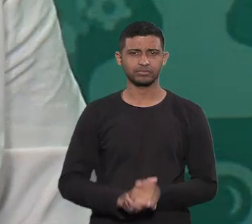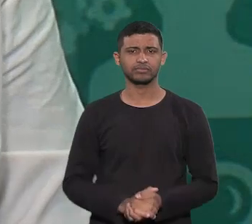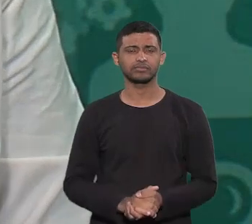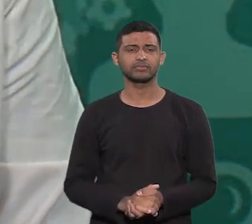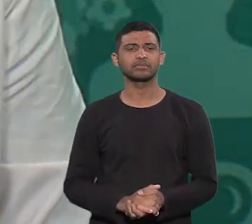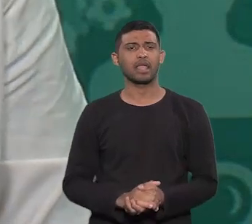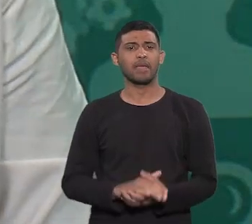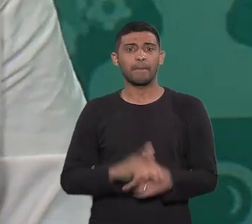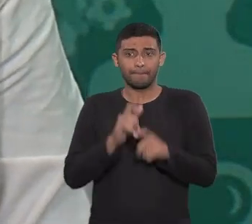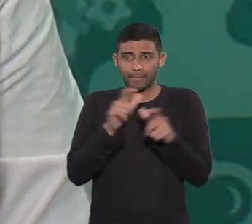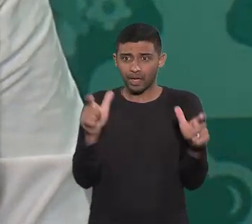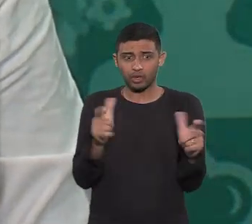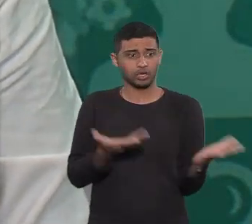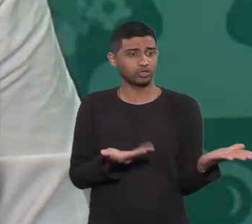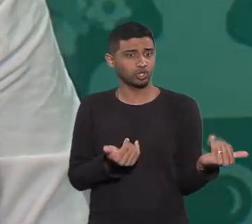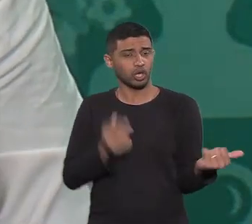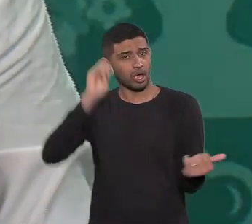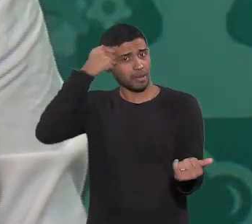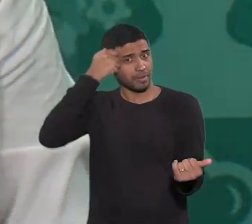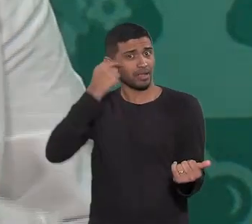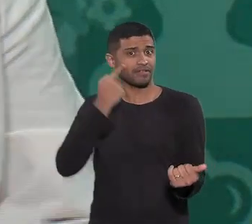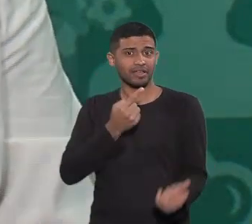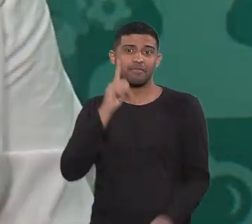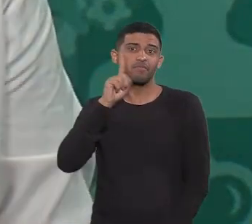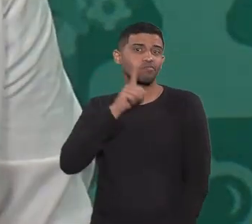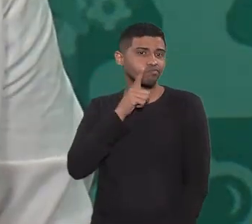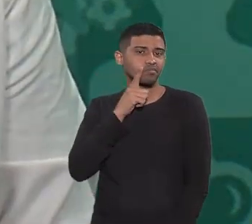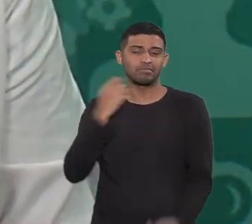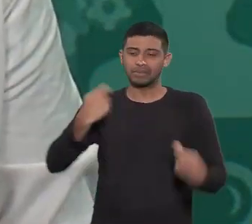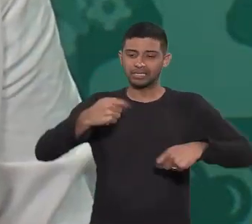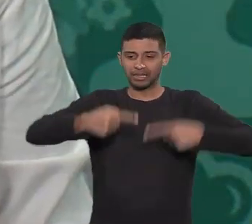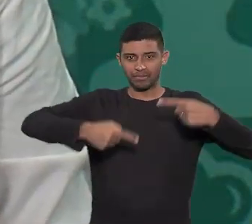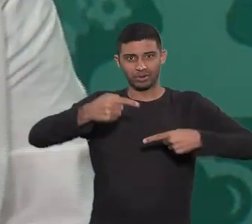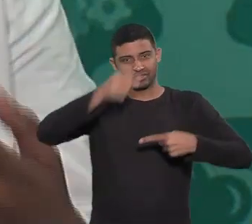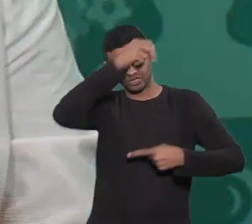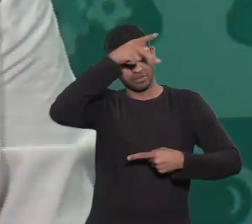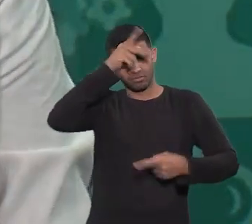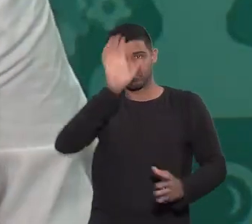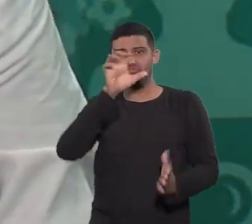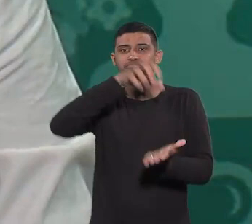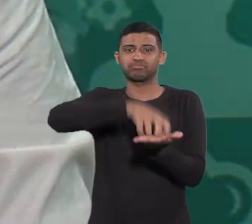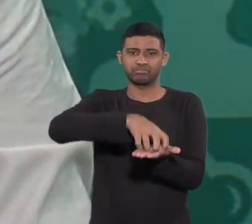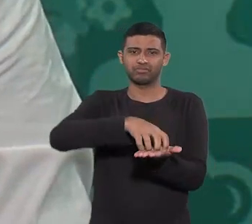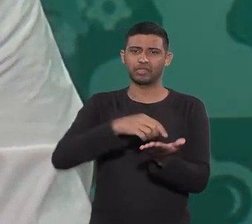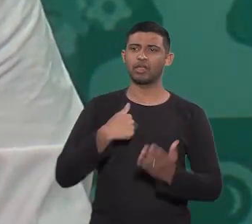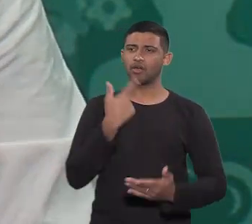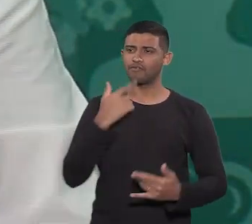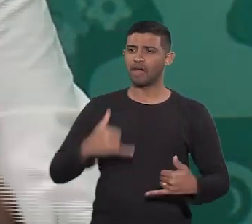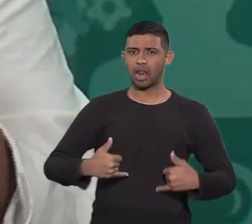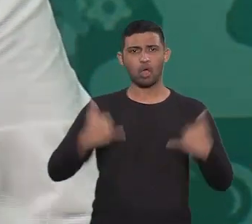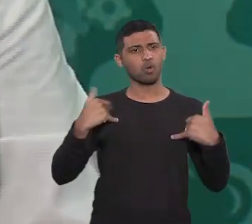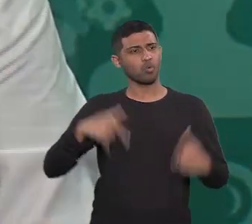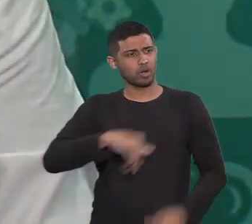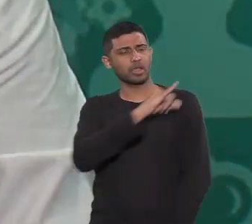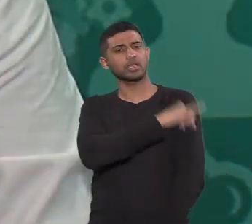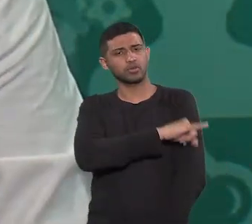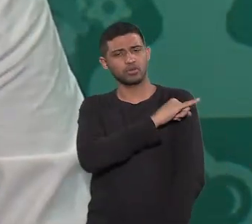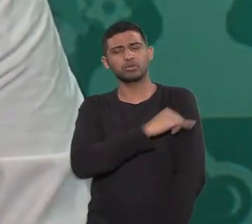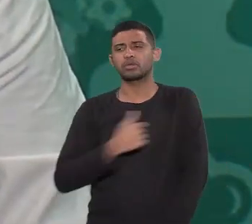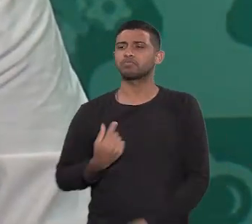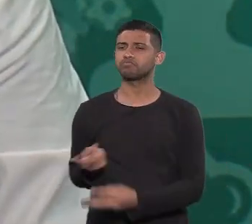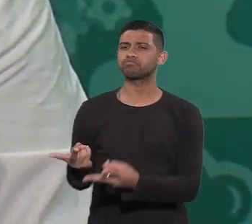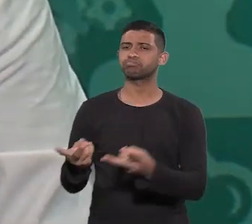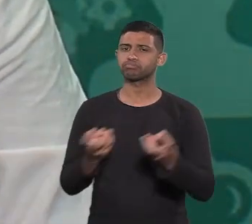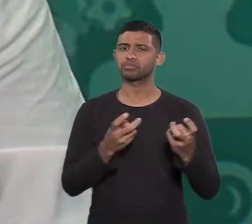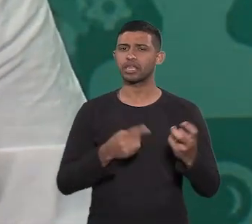feita por jovens pretos e pardos, você precisa ter política pública localizada. Então, com muito orgulho, falo que nosso Estado